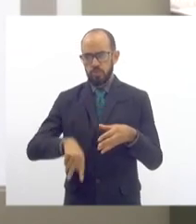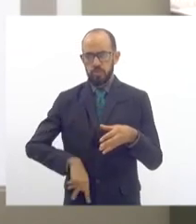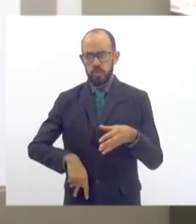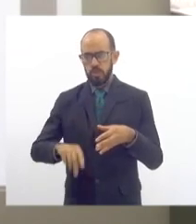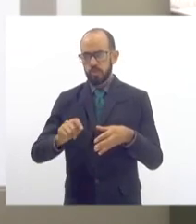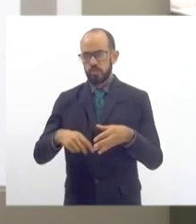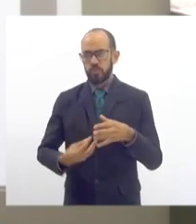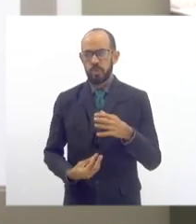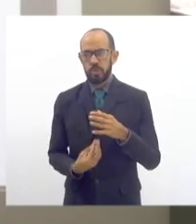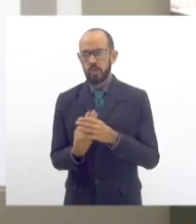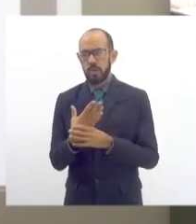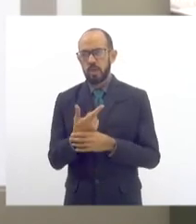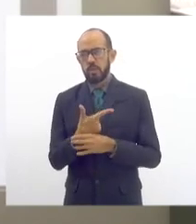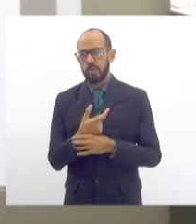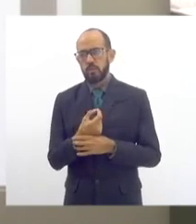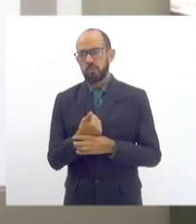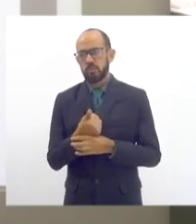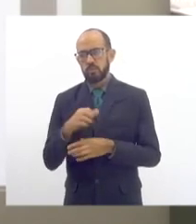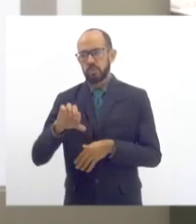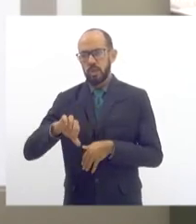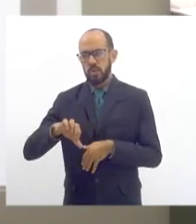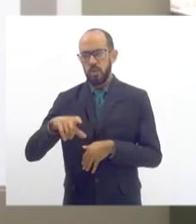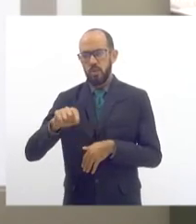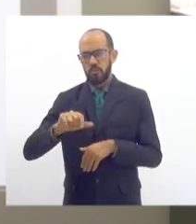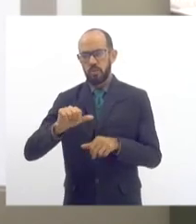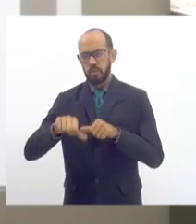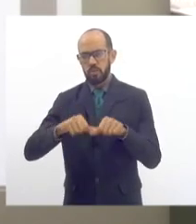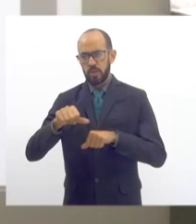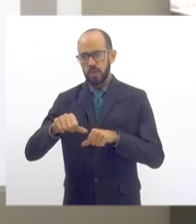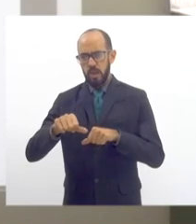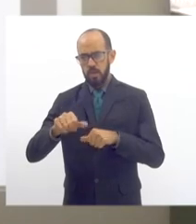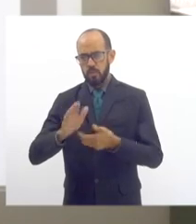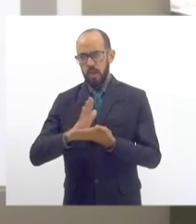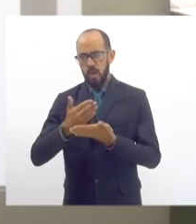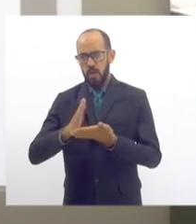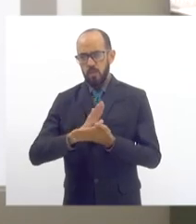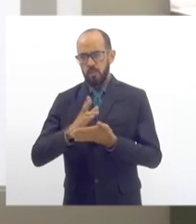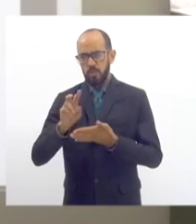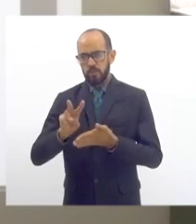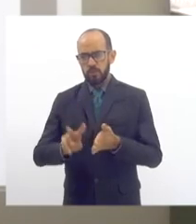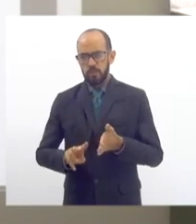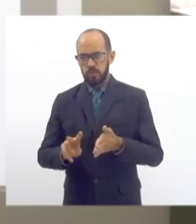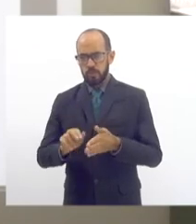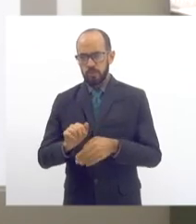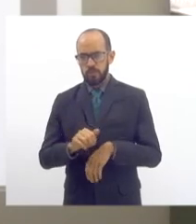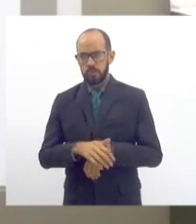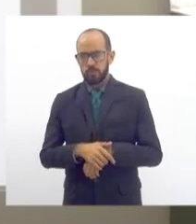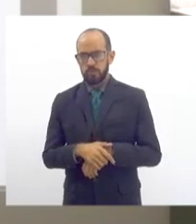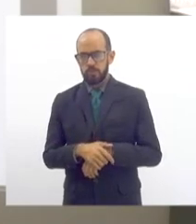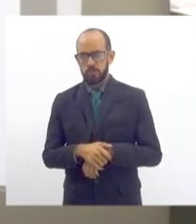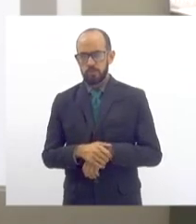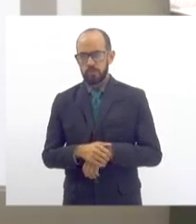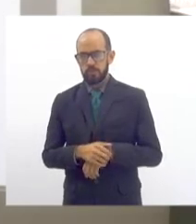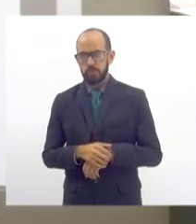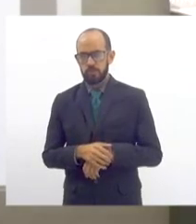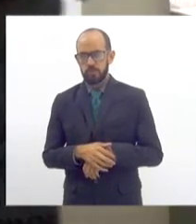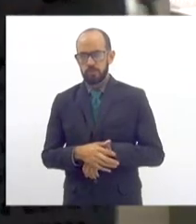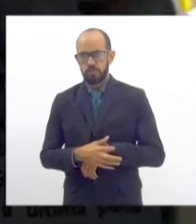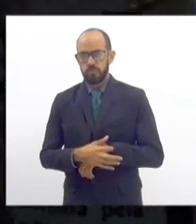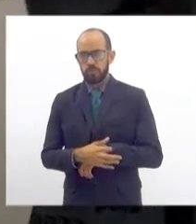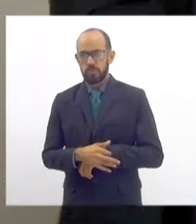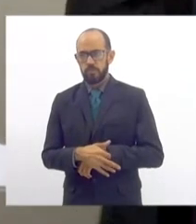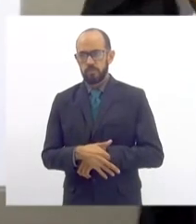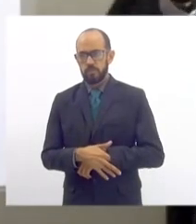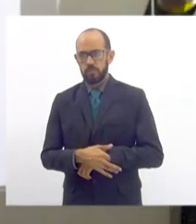existe desde 2019, sendo alterada algumas vezes e sendo impactada... Se você consegue falar do lado de lá, porque senão a gente... Claro. O